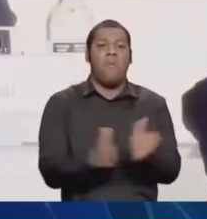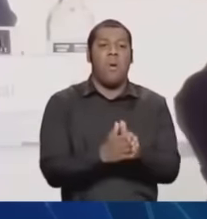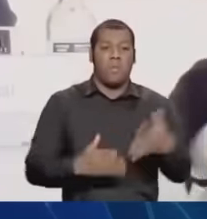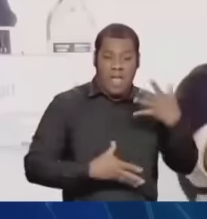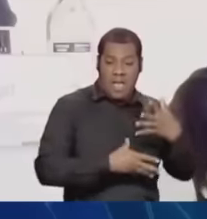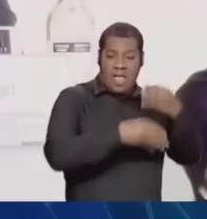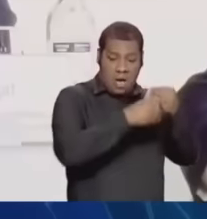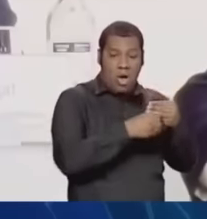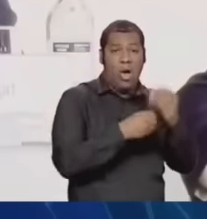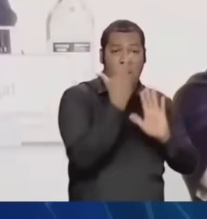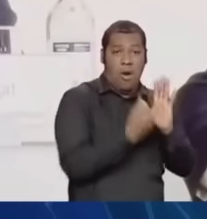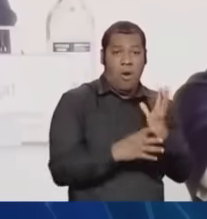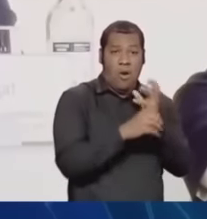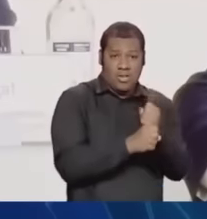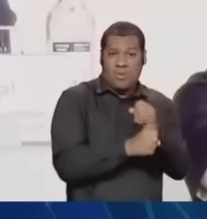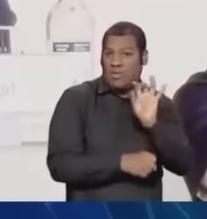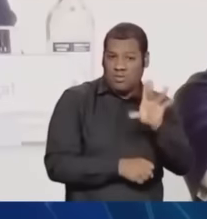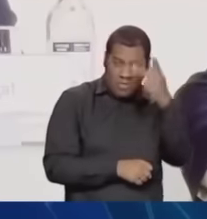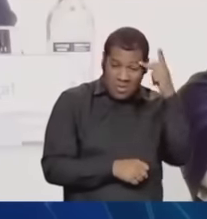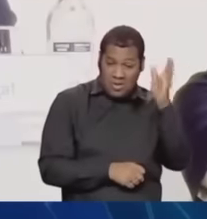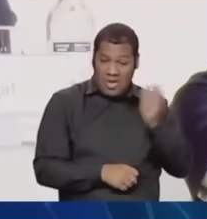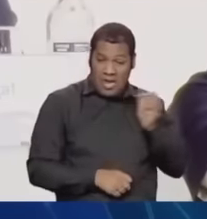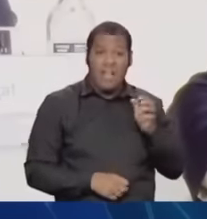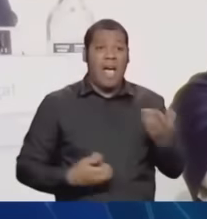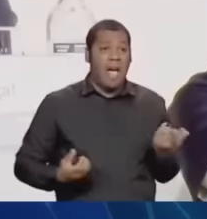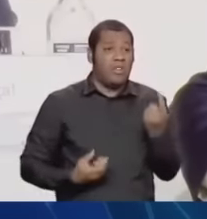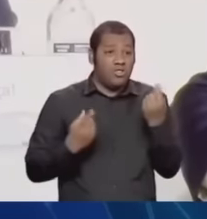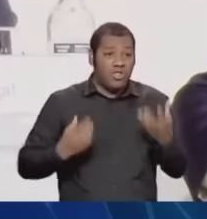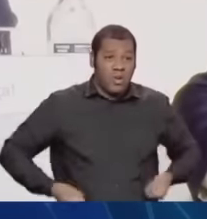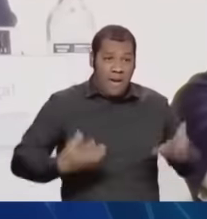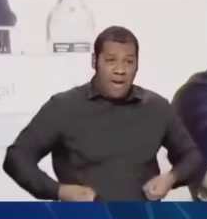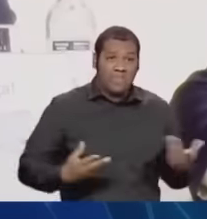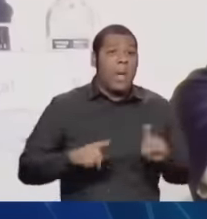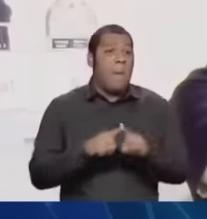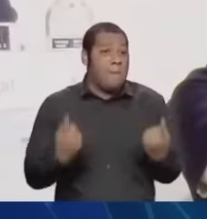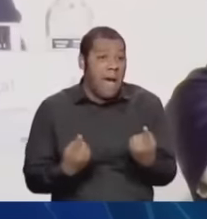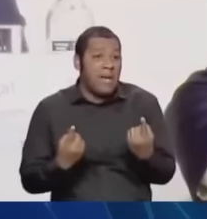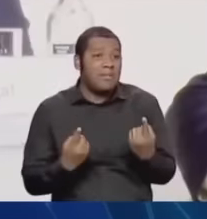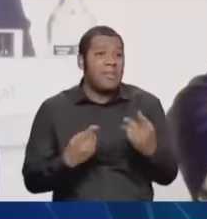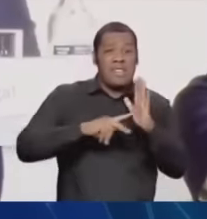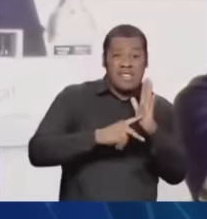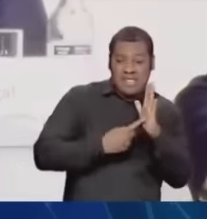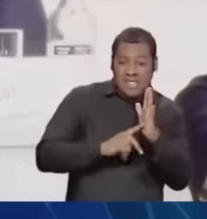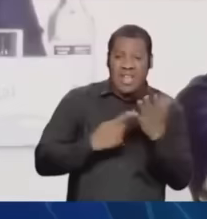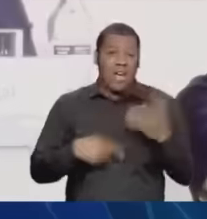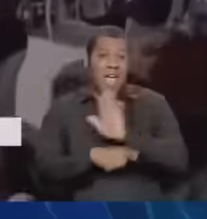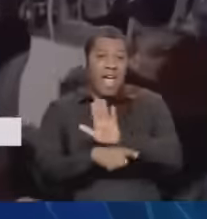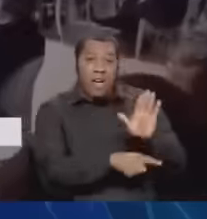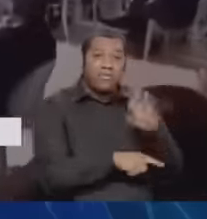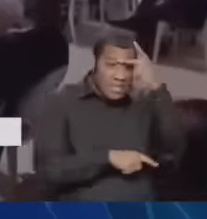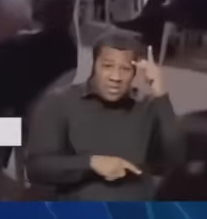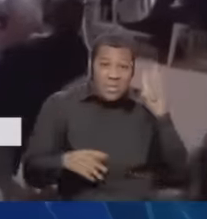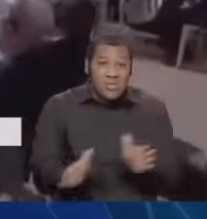orçamento, nunca vai sobrar dinheiro para cuidar das pessoas mais miseráveis. Porque elas não têm sindicato, elas não têm partido, elas não fazem passeata, não fazem movimento e moram